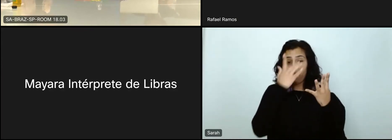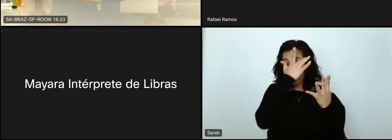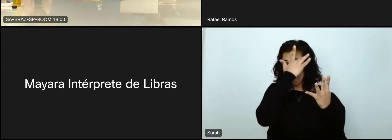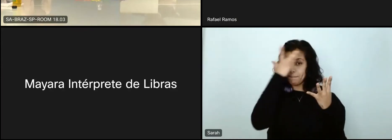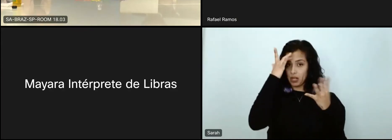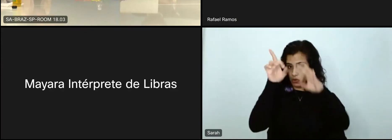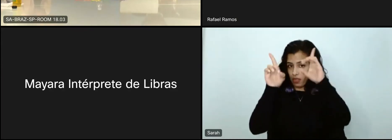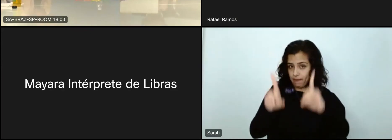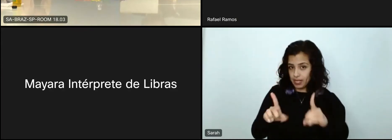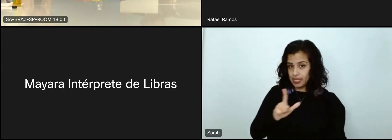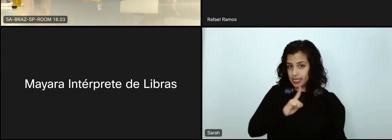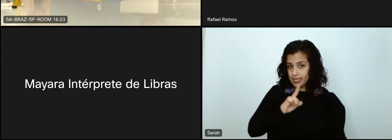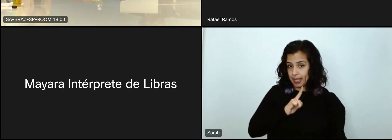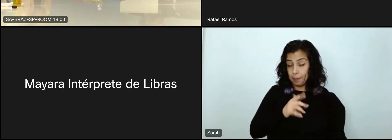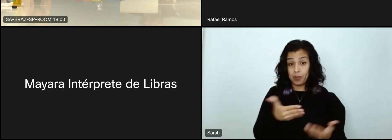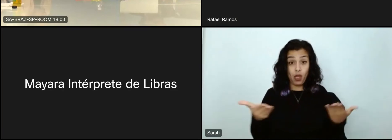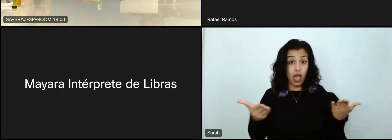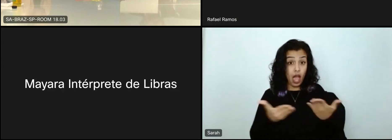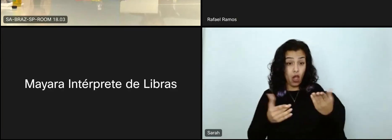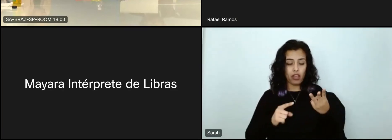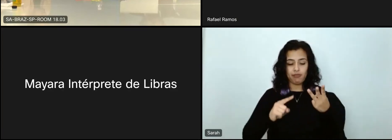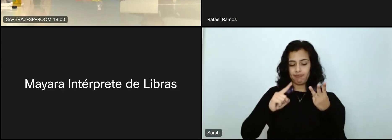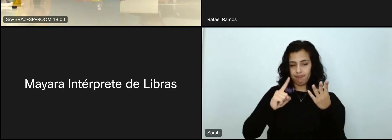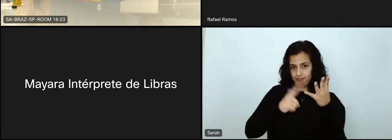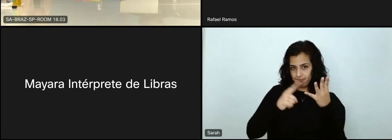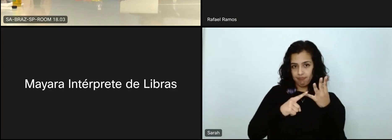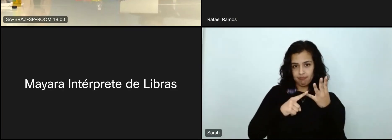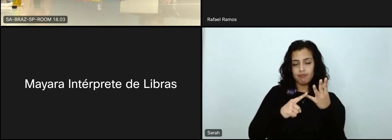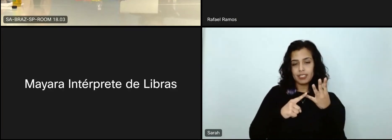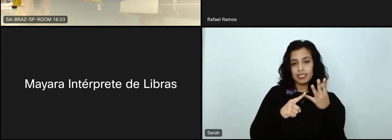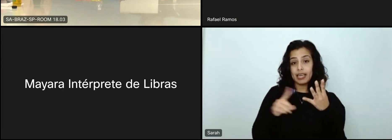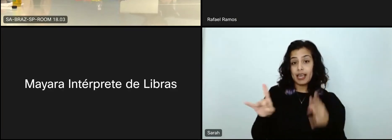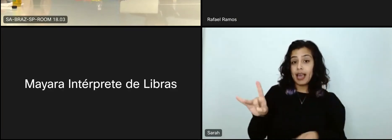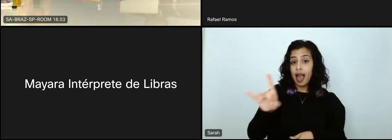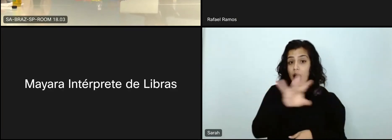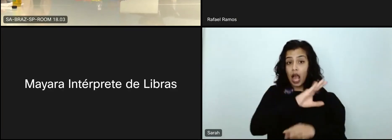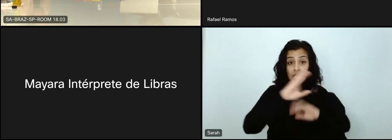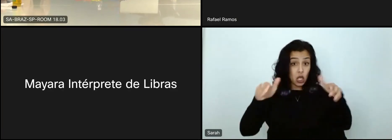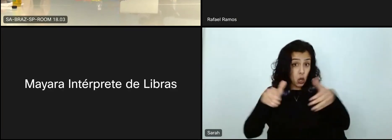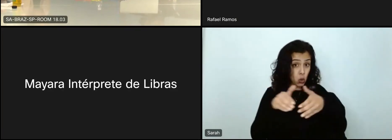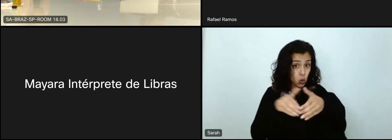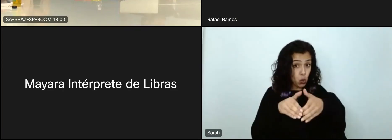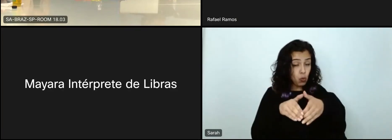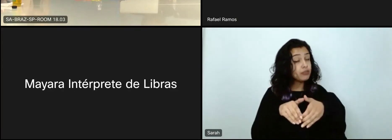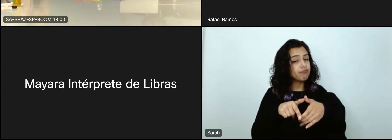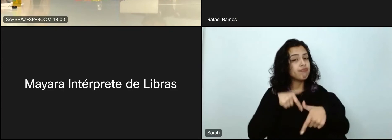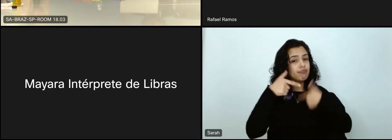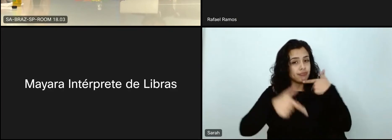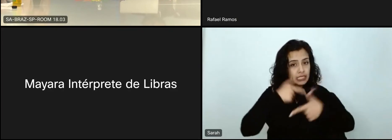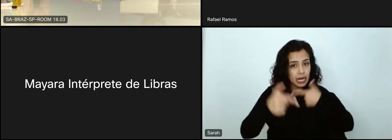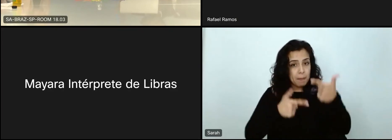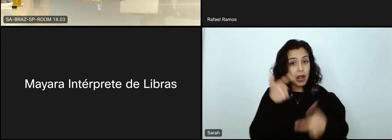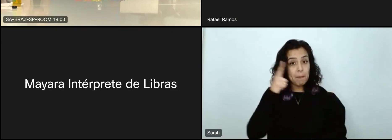AON Brasil, a gente tem essa estrutura onde cada grupo ali trabalha diariamente, incansavelmente, em seus projetos